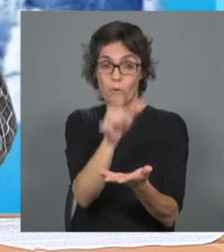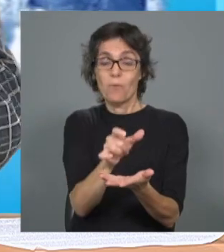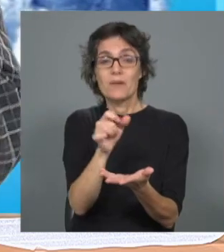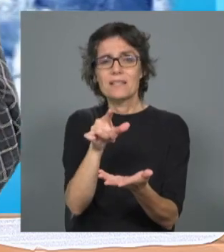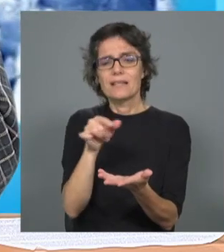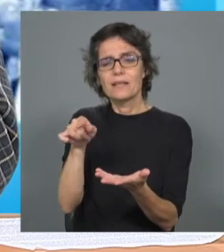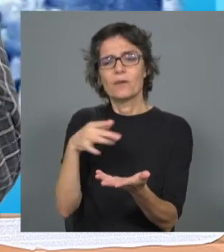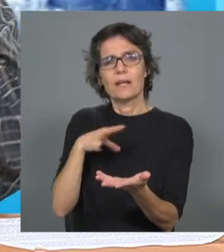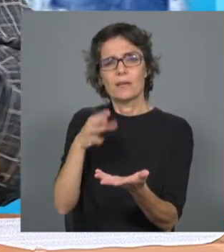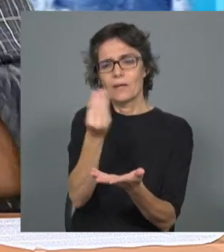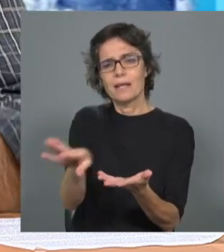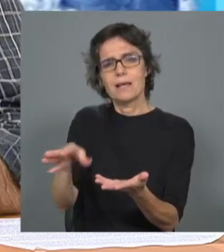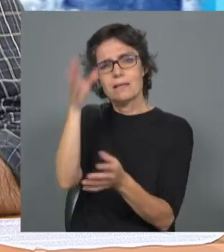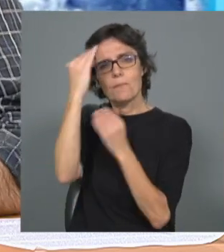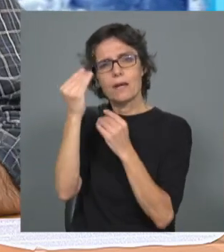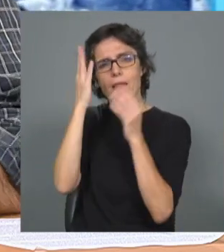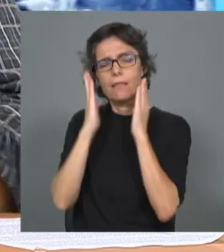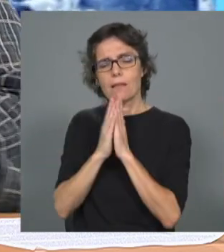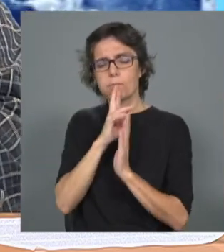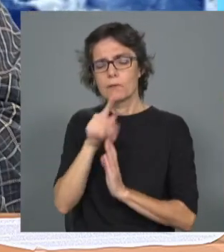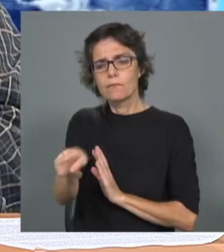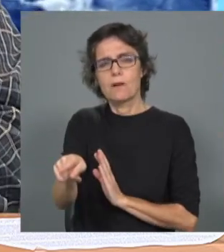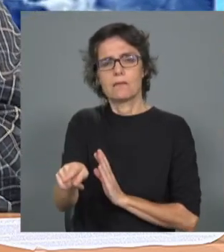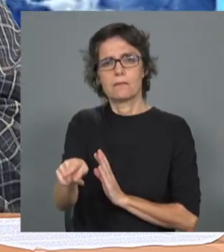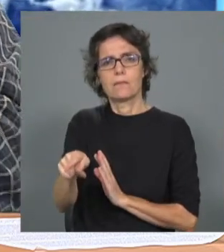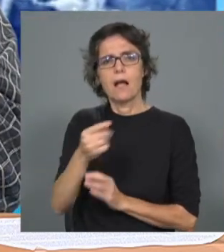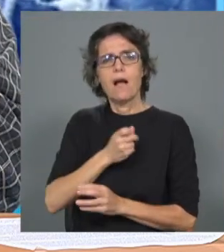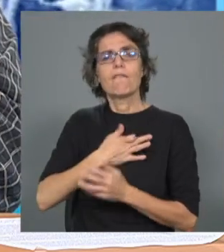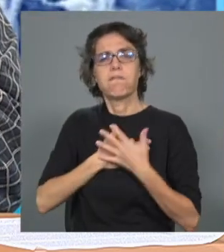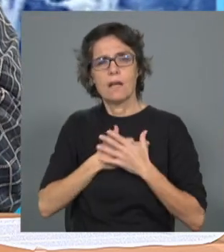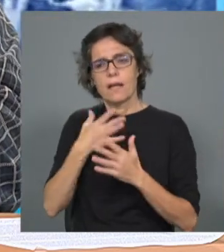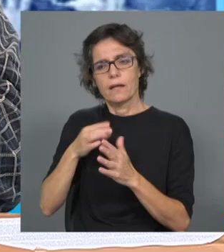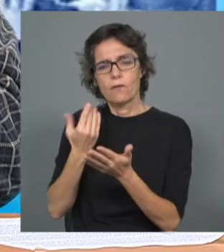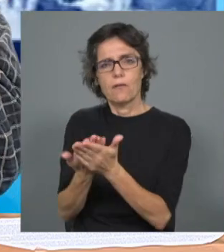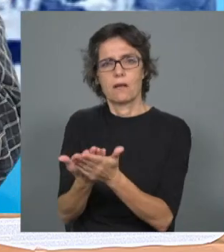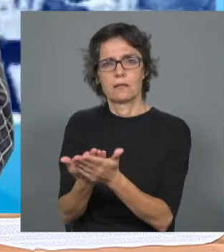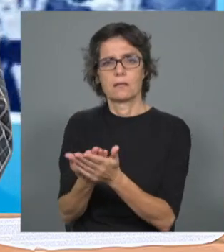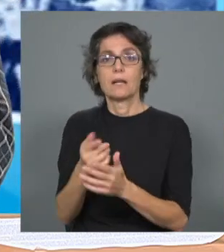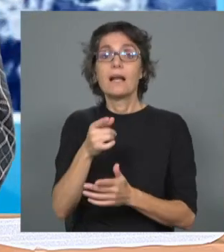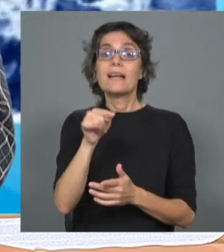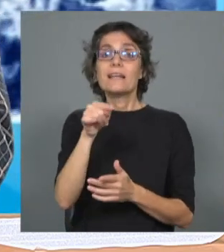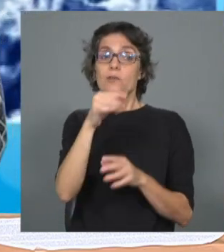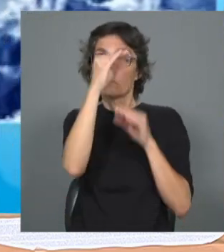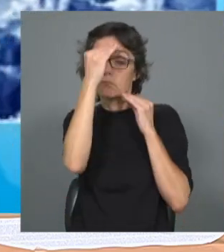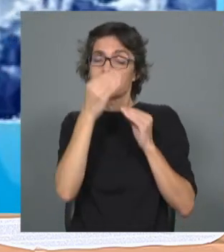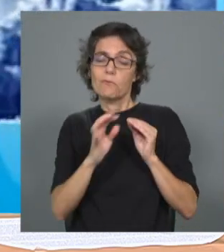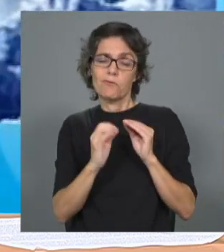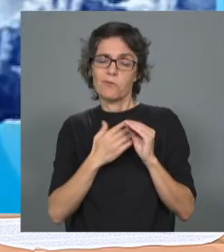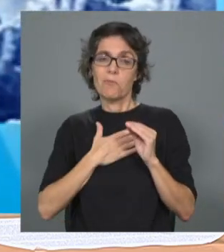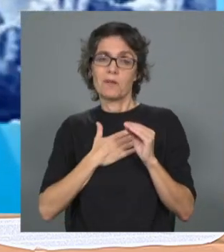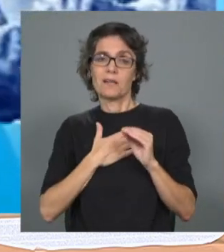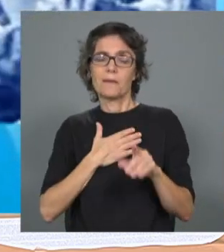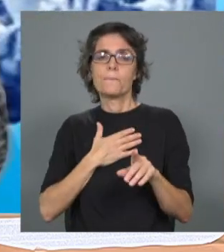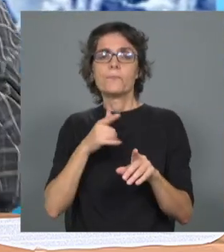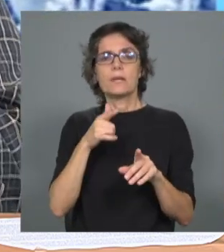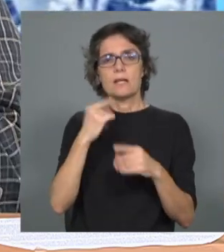E aí faz toda a diferença. Isso ensina-nos também que a nossa missão muitas vezes passa pela dimensão mais espiritual e não tanto da dimensão